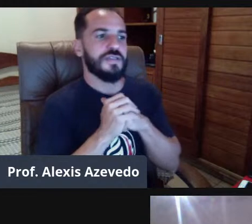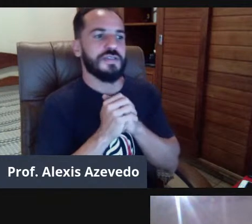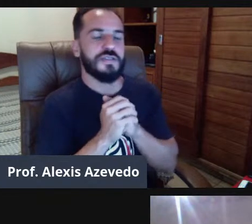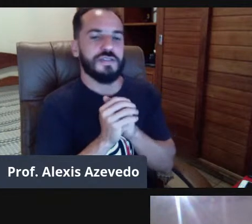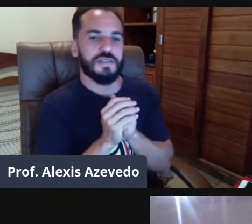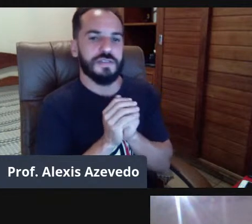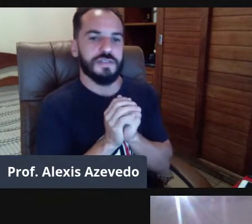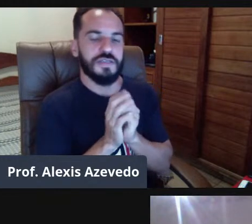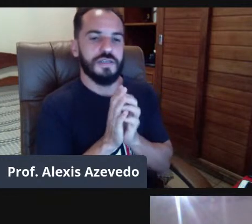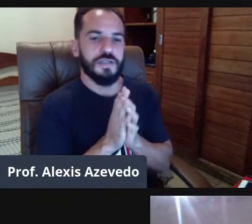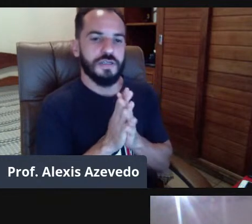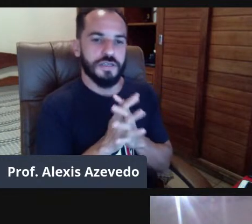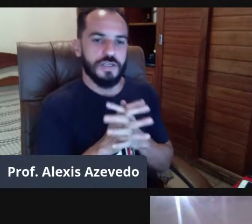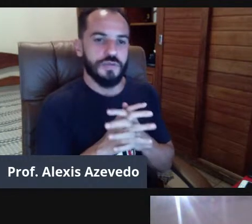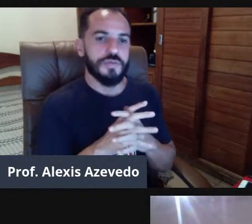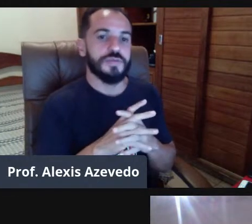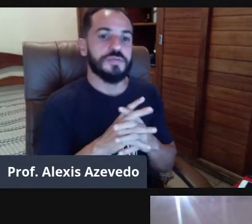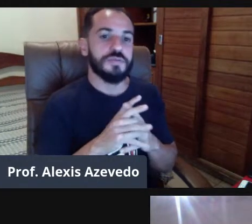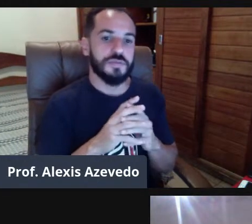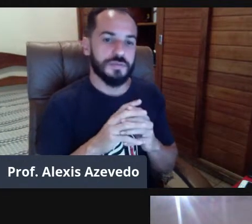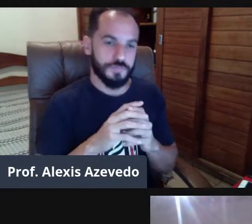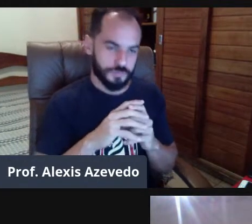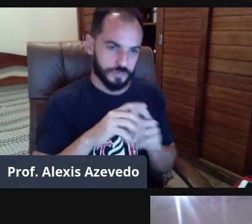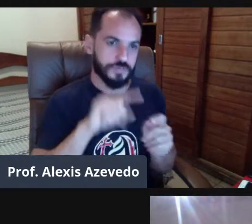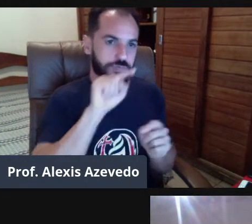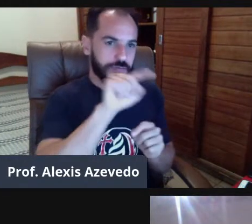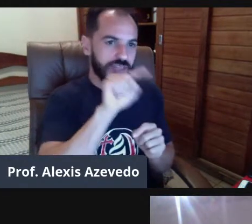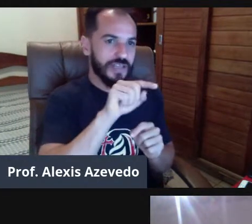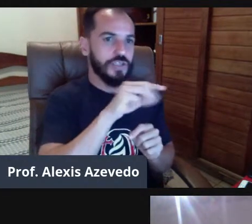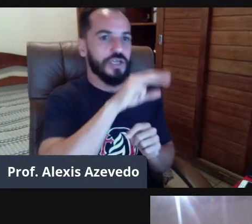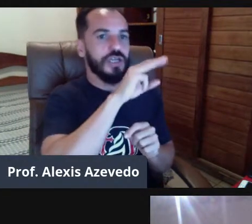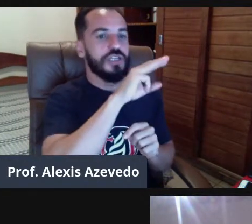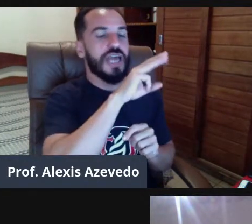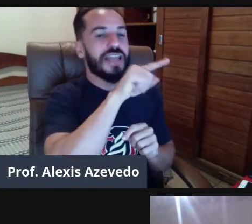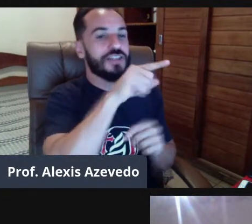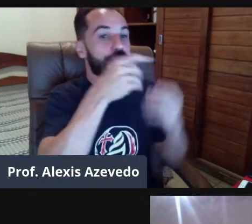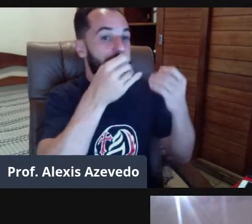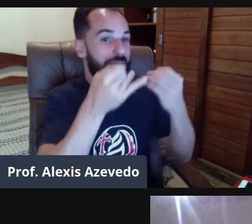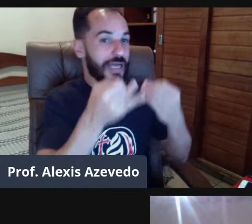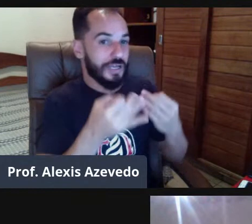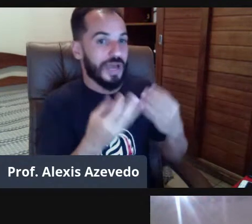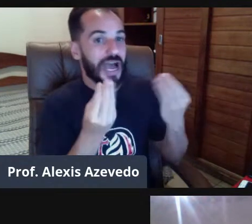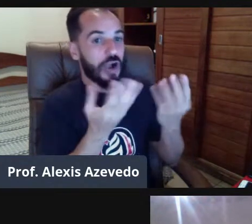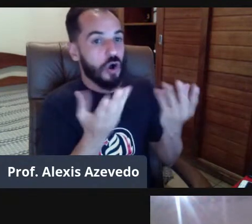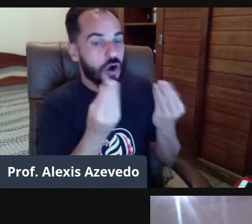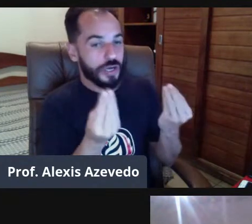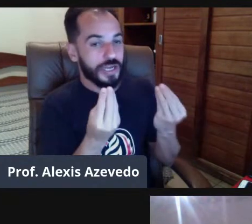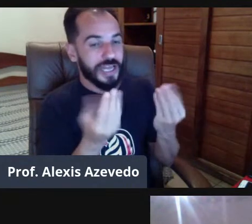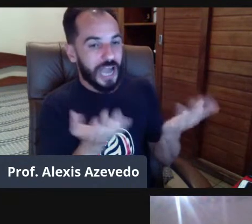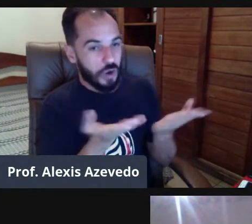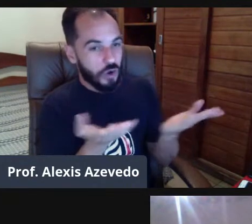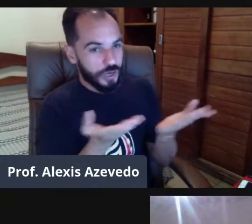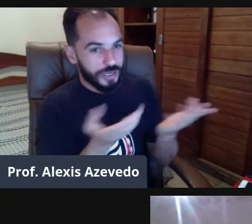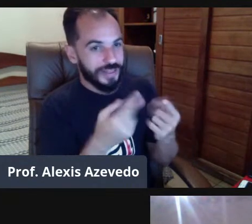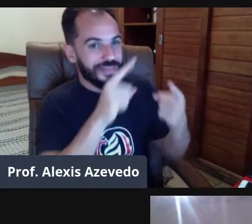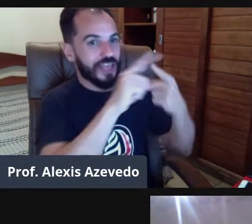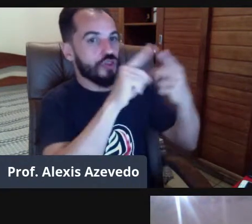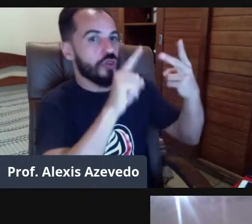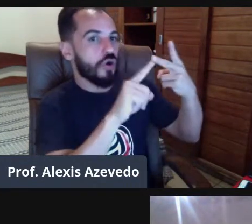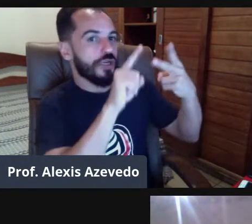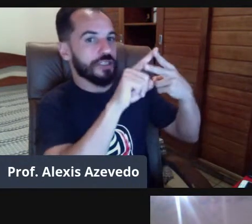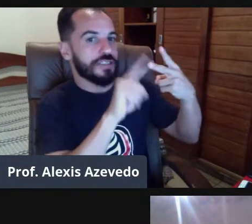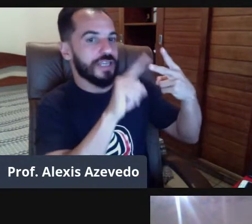Escola Guinhar UENG Oficial, porque nós tínhamos... antes de Instagram, antes de qualquer coisa, nós